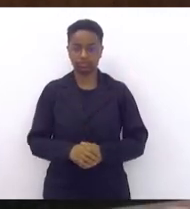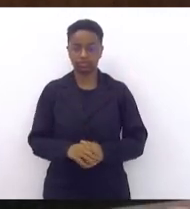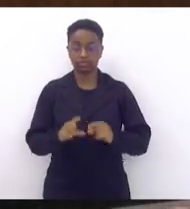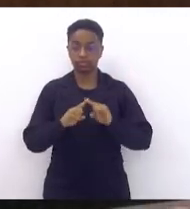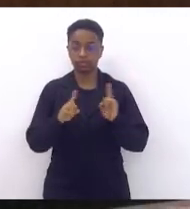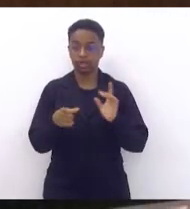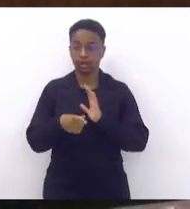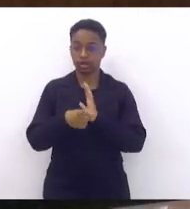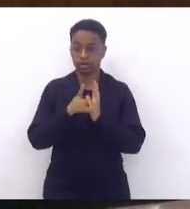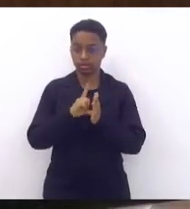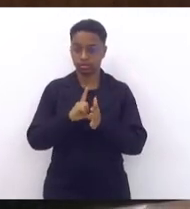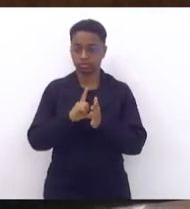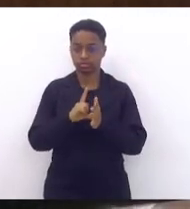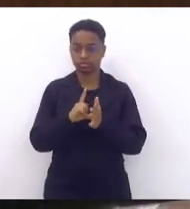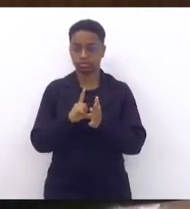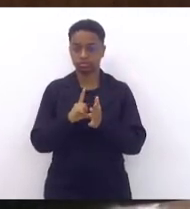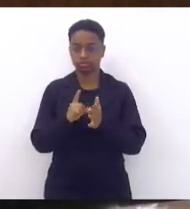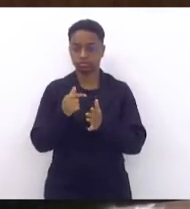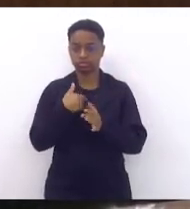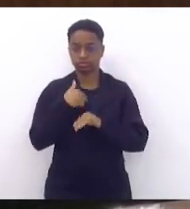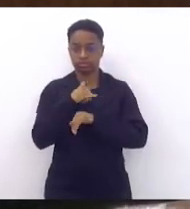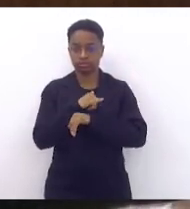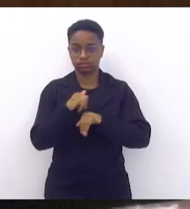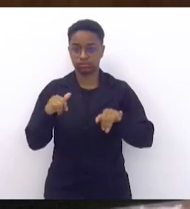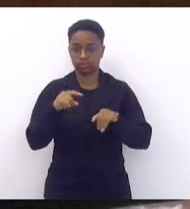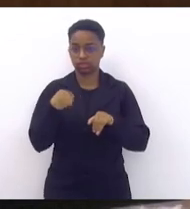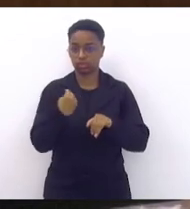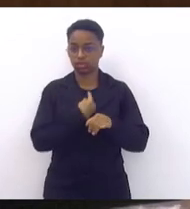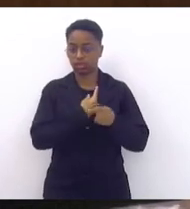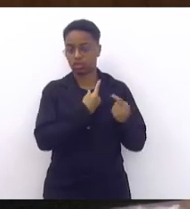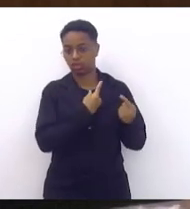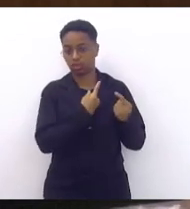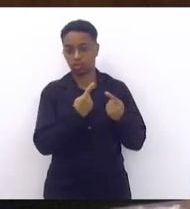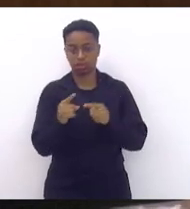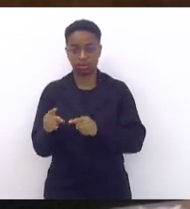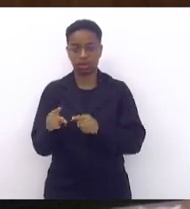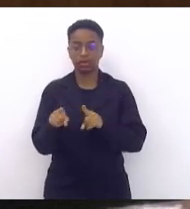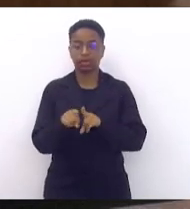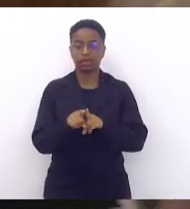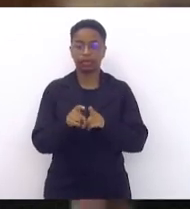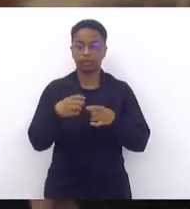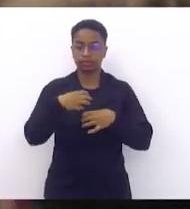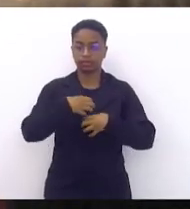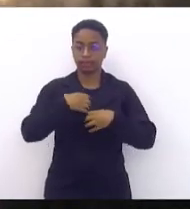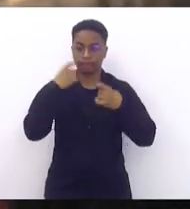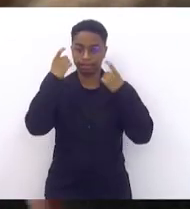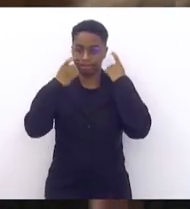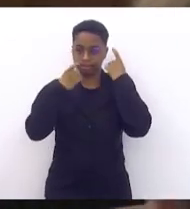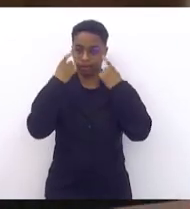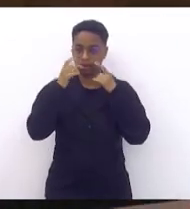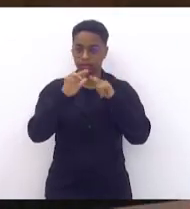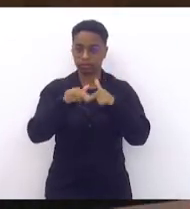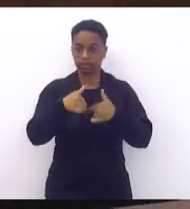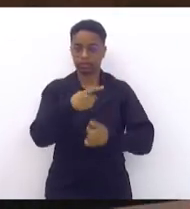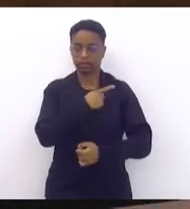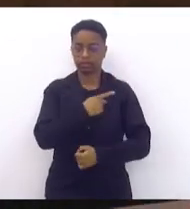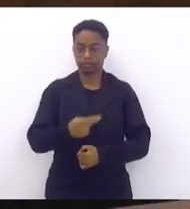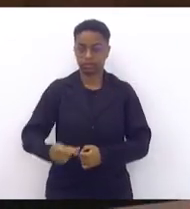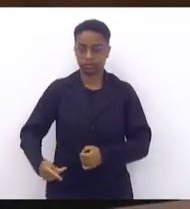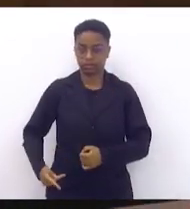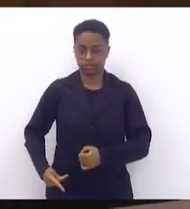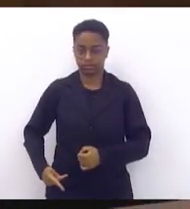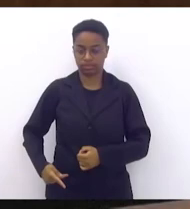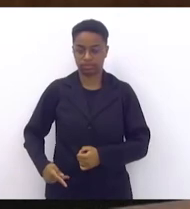manifestando a nossa contrariedade e preocupação, o fato do presidente da